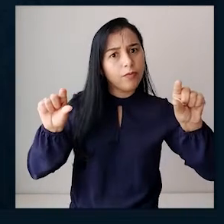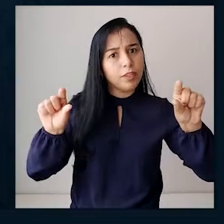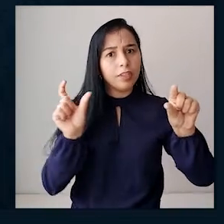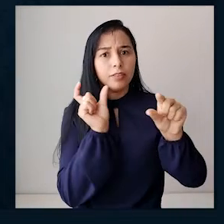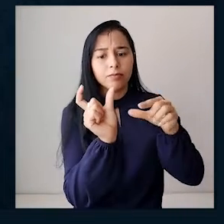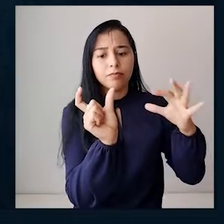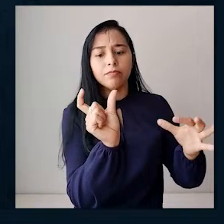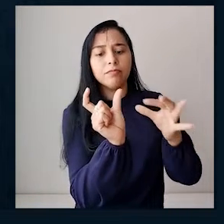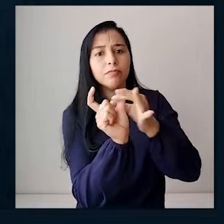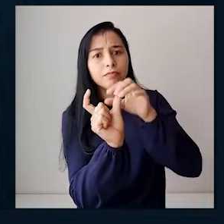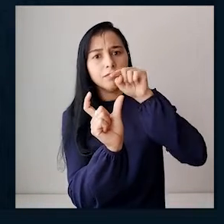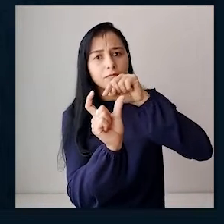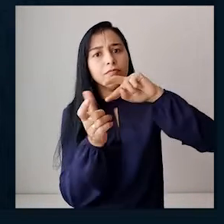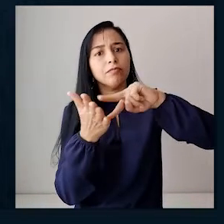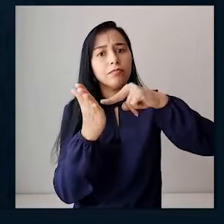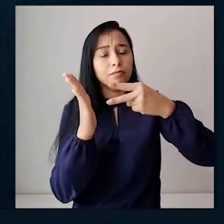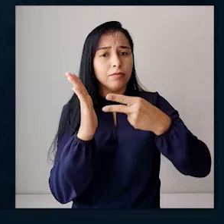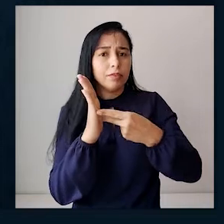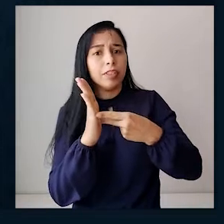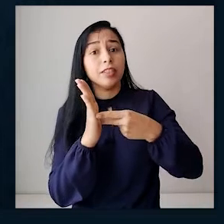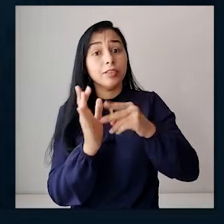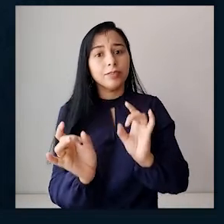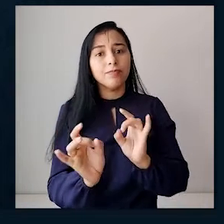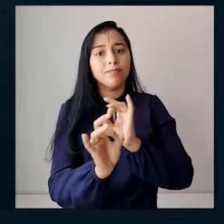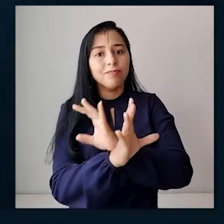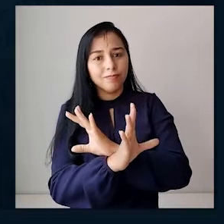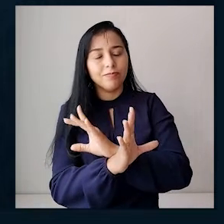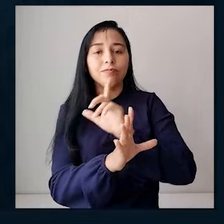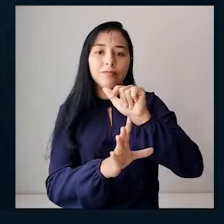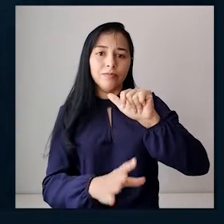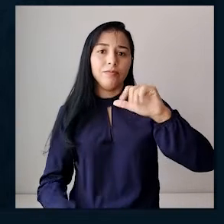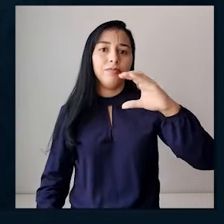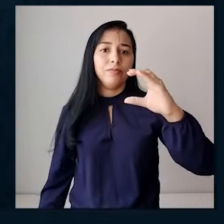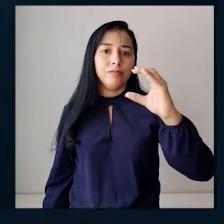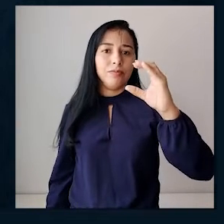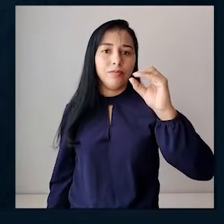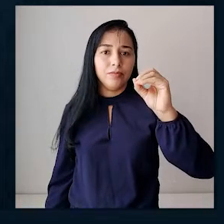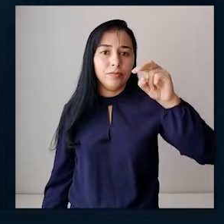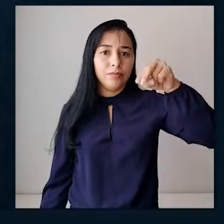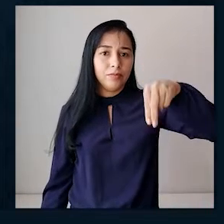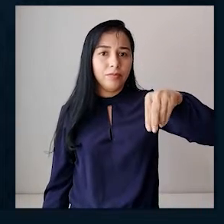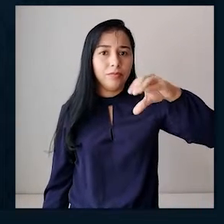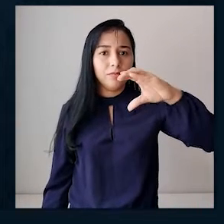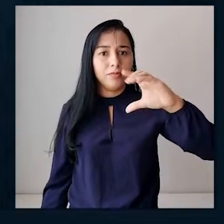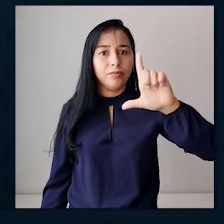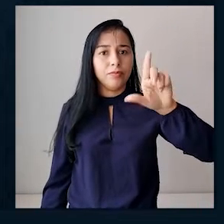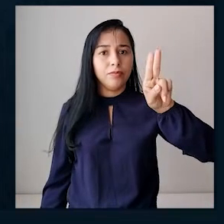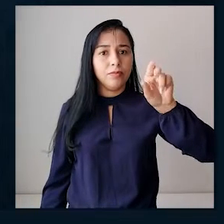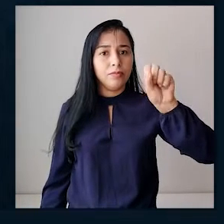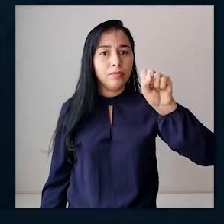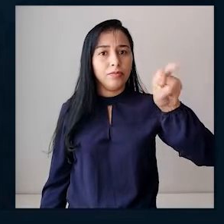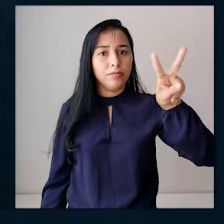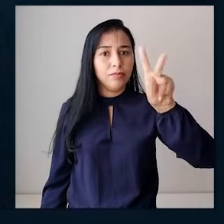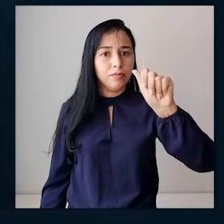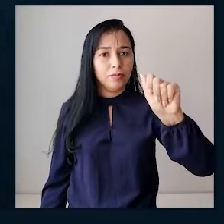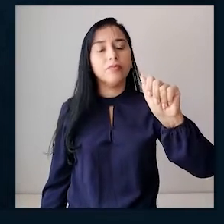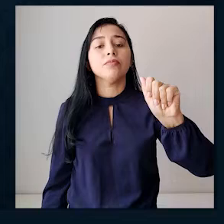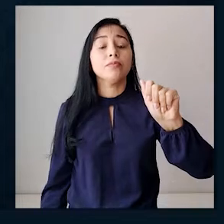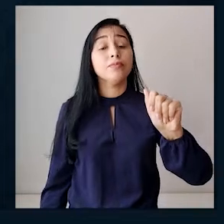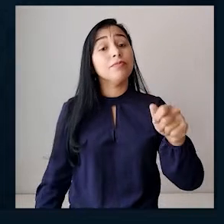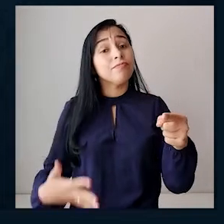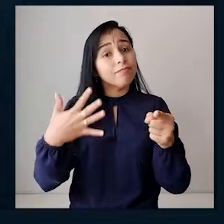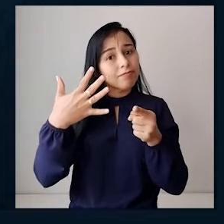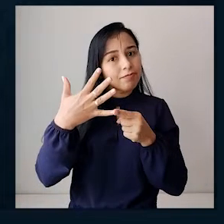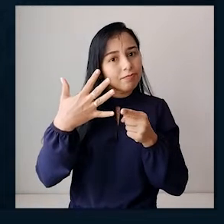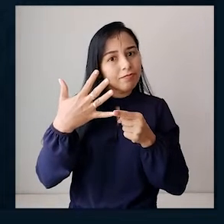ideia de conclusão, você vai classificar essa oração como oração coordenada conclusiva. E